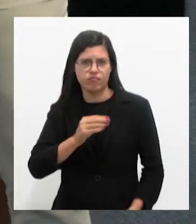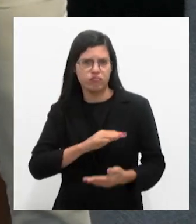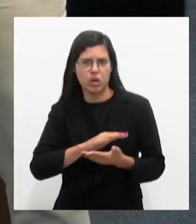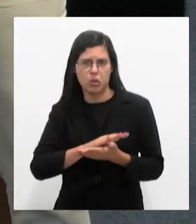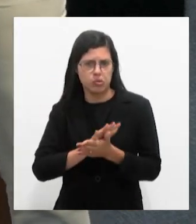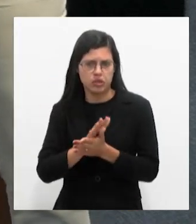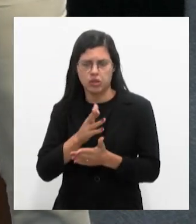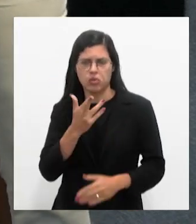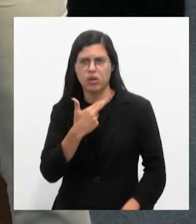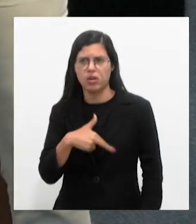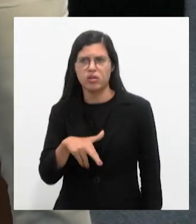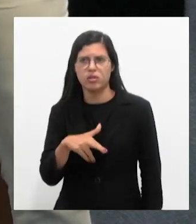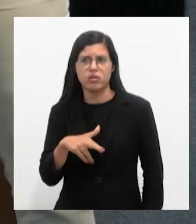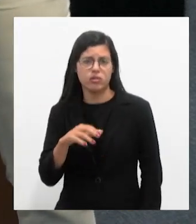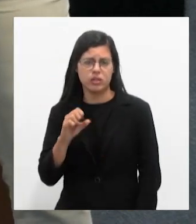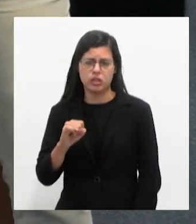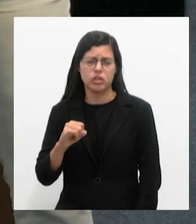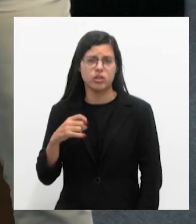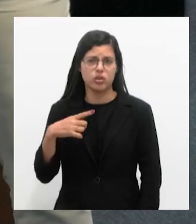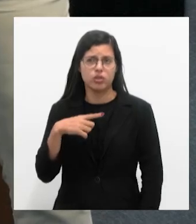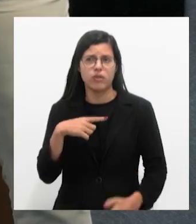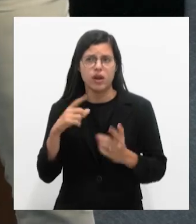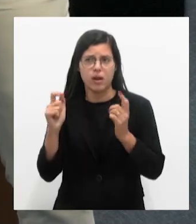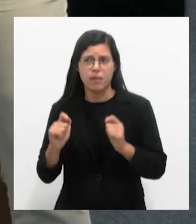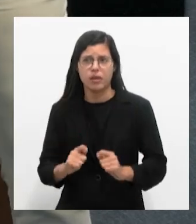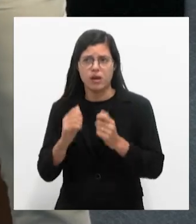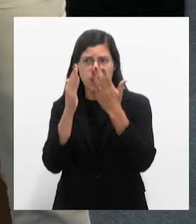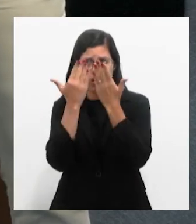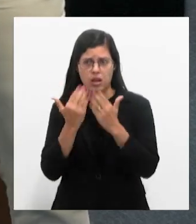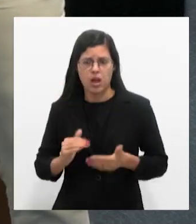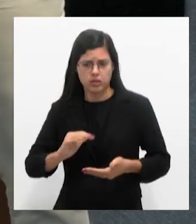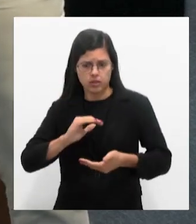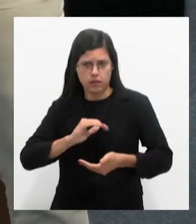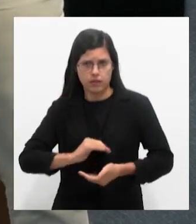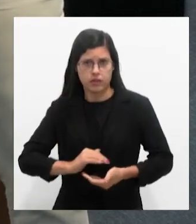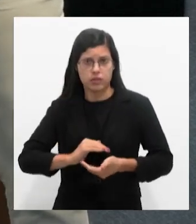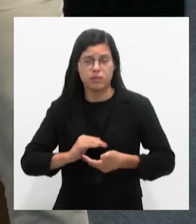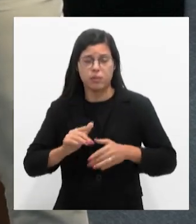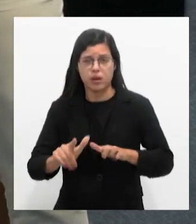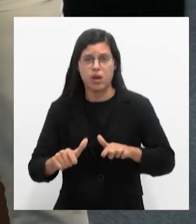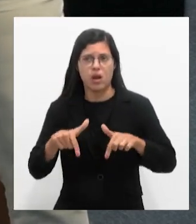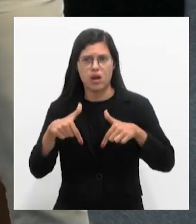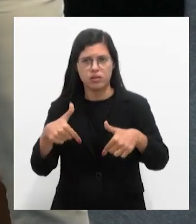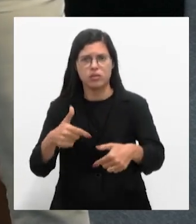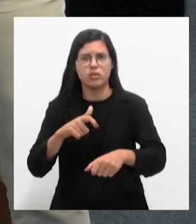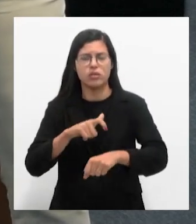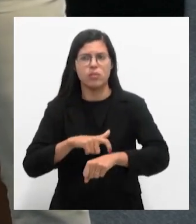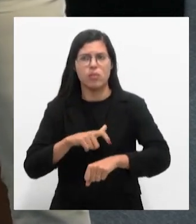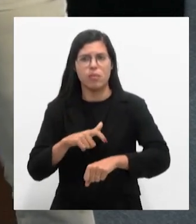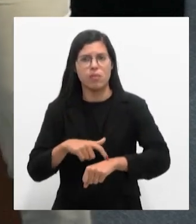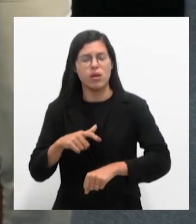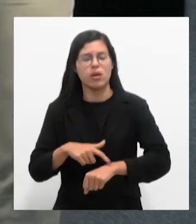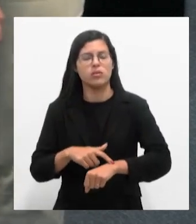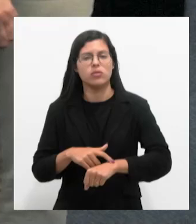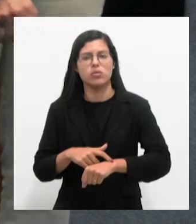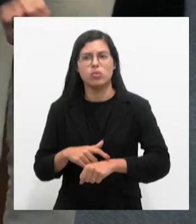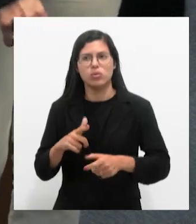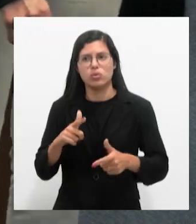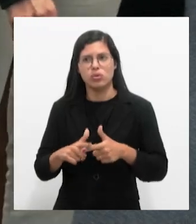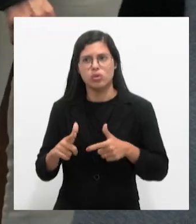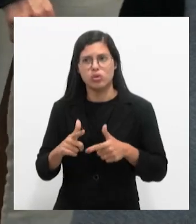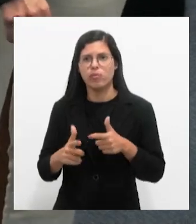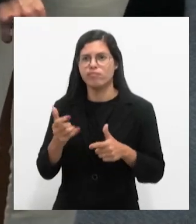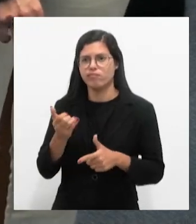se estiver capacitada pela análise da Defesa Civil para atuar nesses momentos tão trágicos de